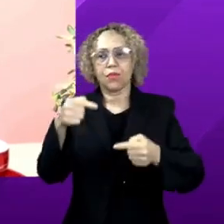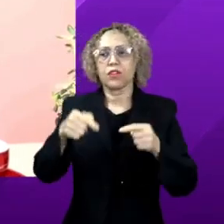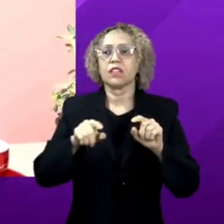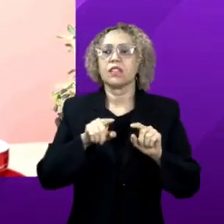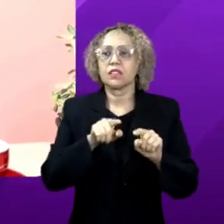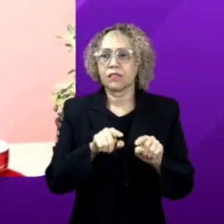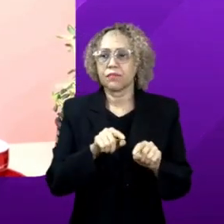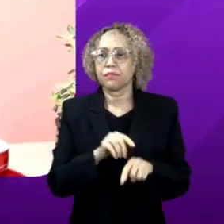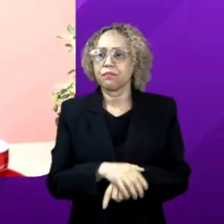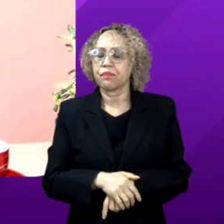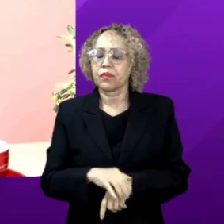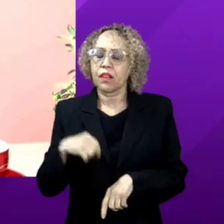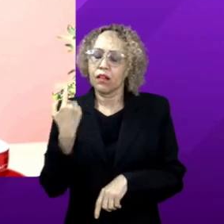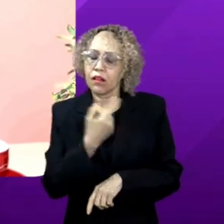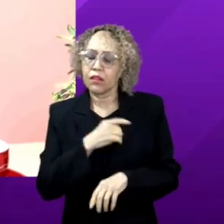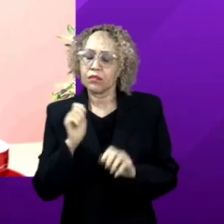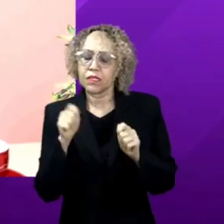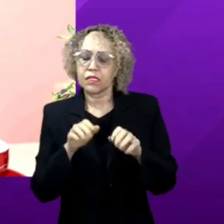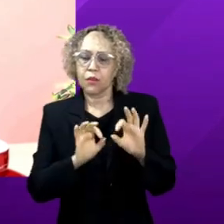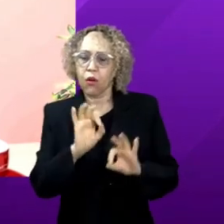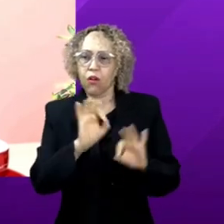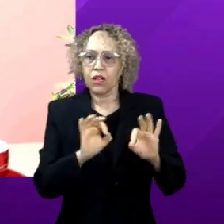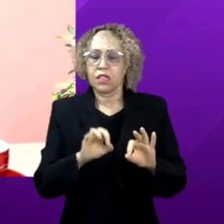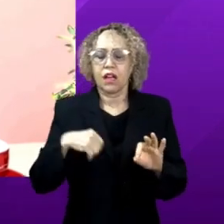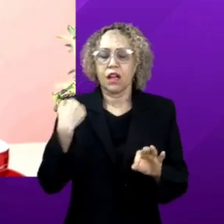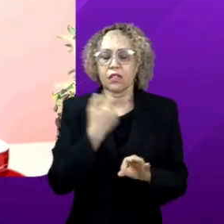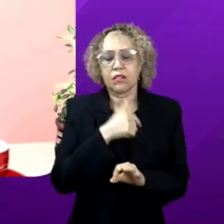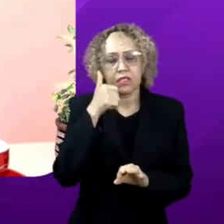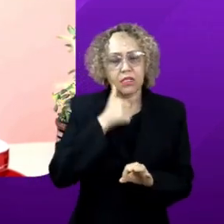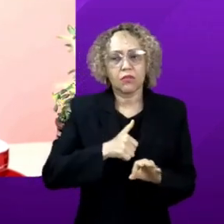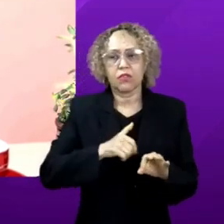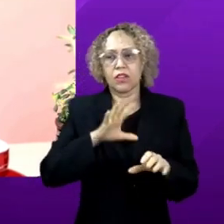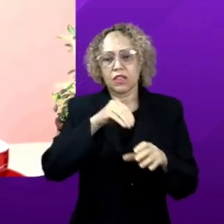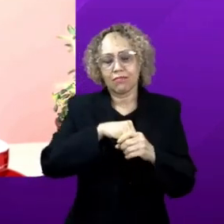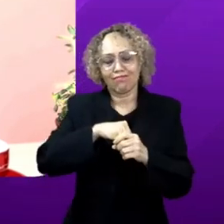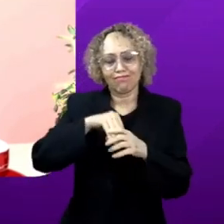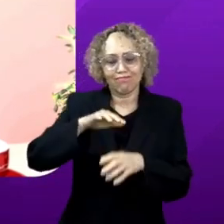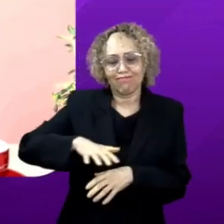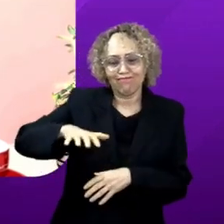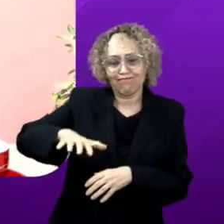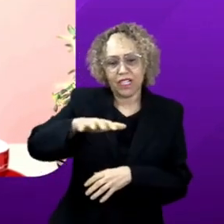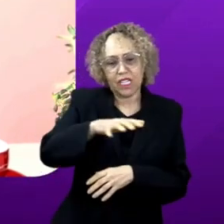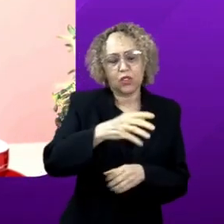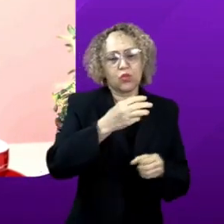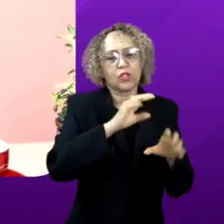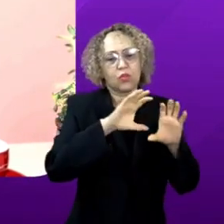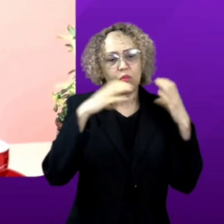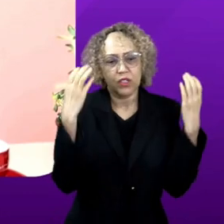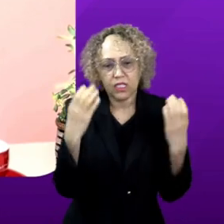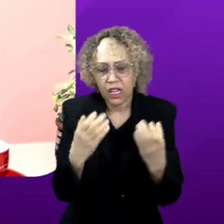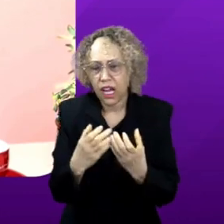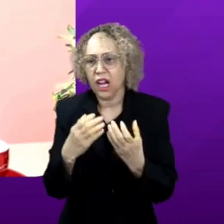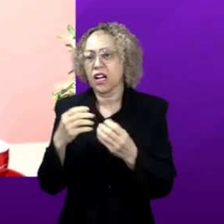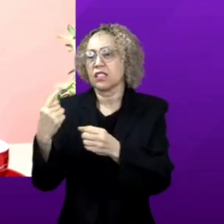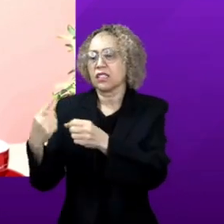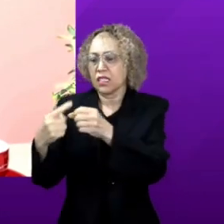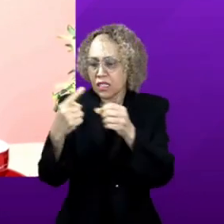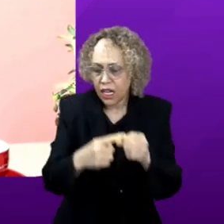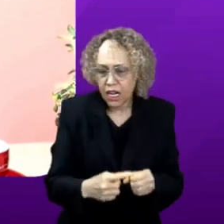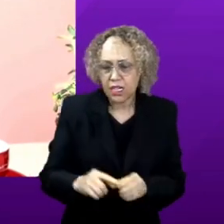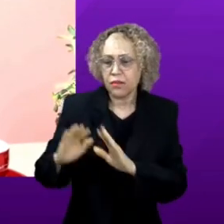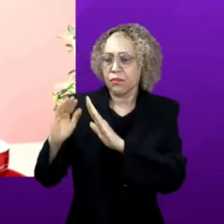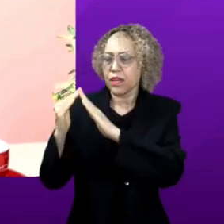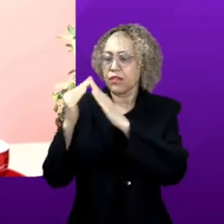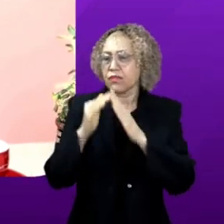gente precisa organizar as nossas mulheres nos seus territórios, nas suas comunidades, nas periferias,